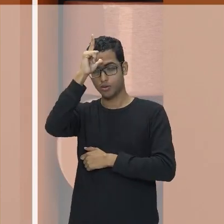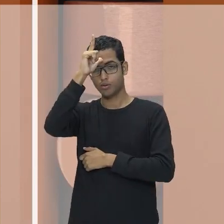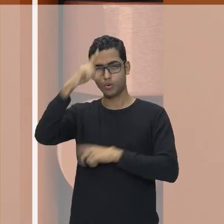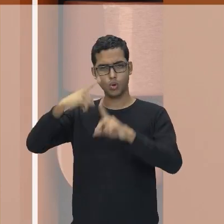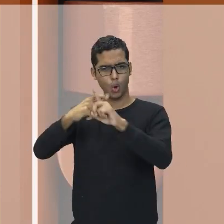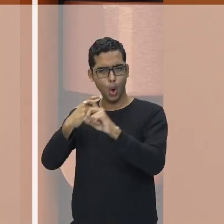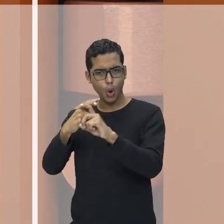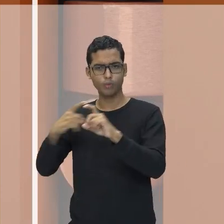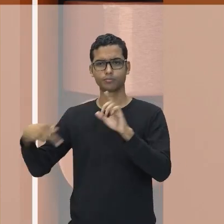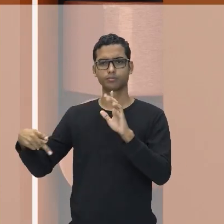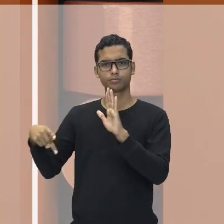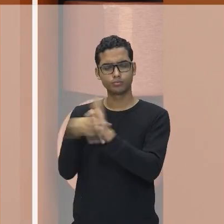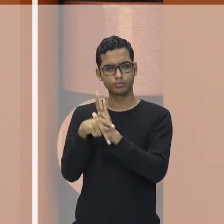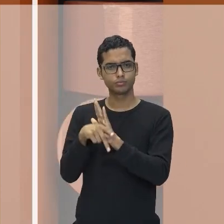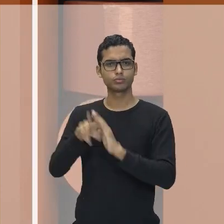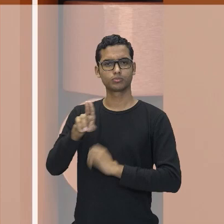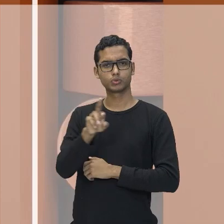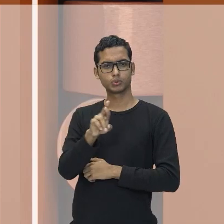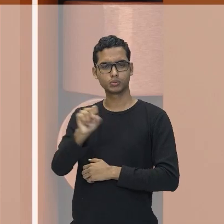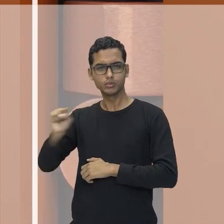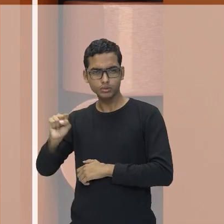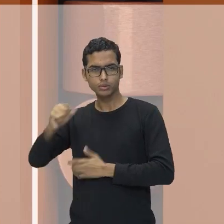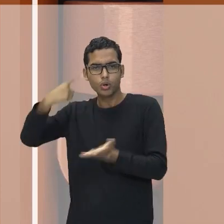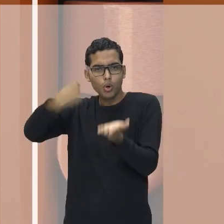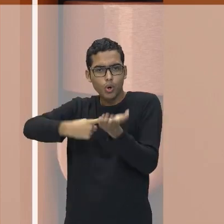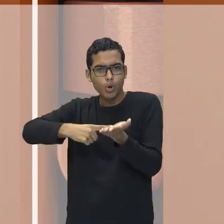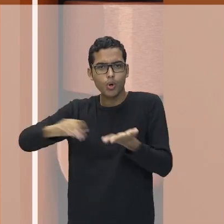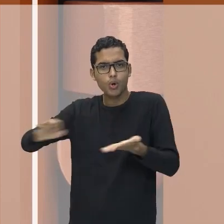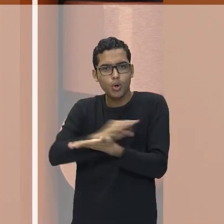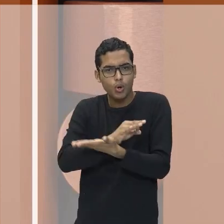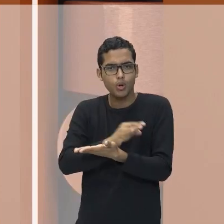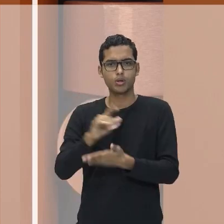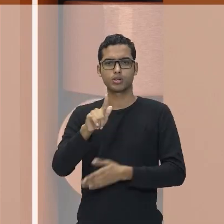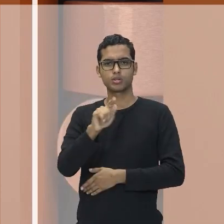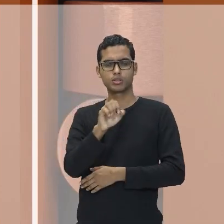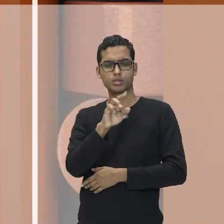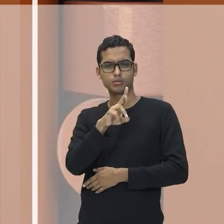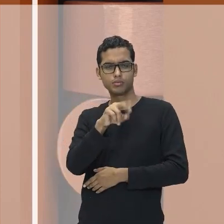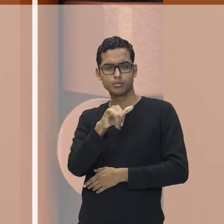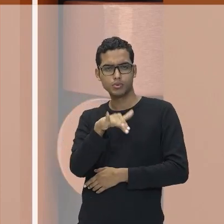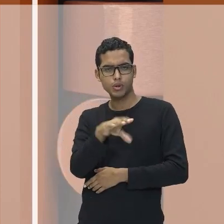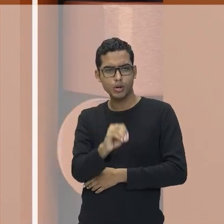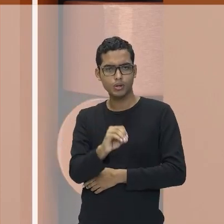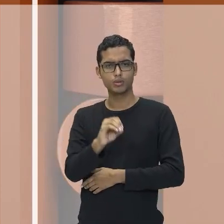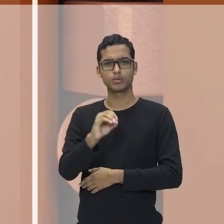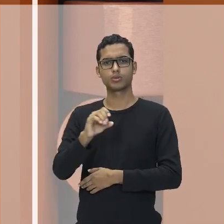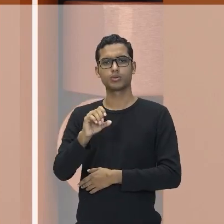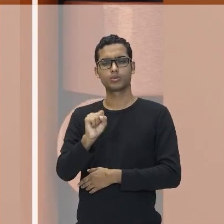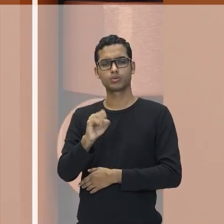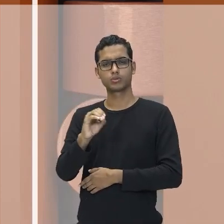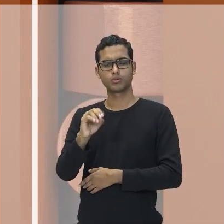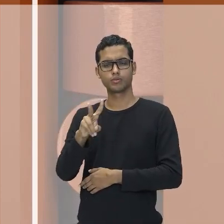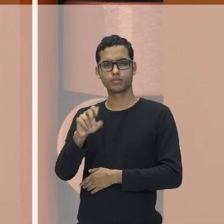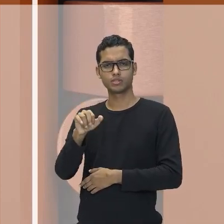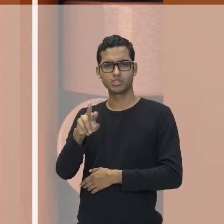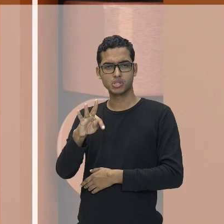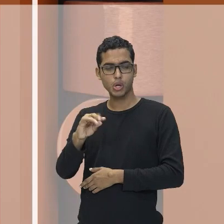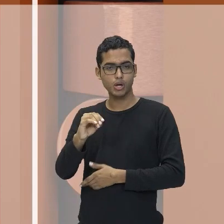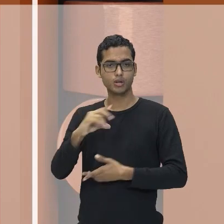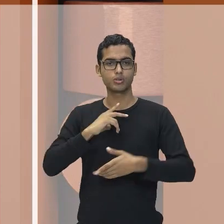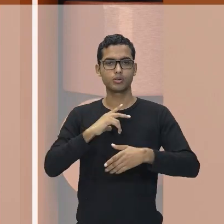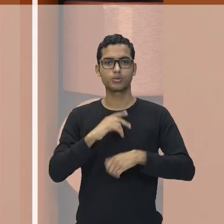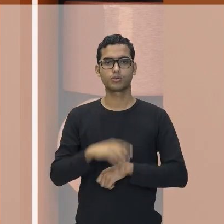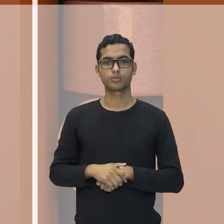respectivamente, assinaram o Tratado de Não Agressão Germano-Soviético. O que é isso, professor? É um tratado onde eles